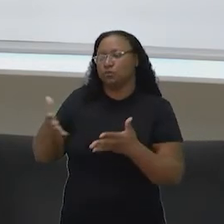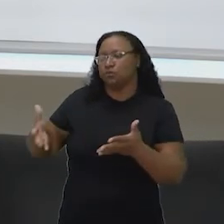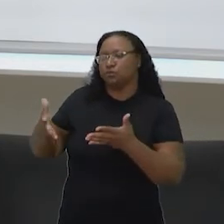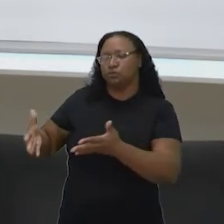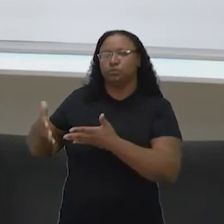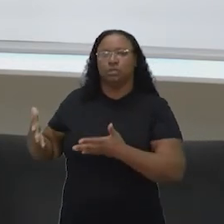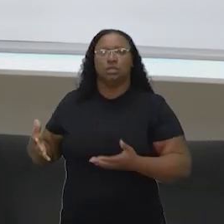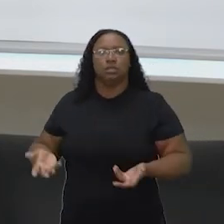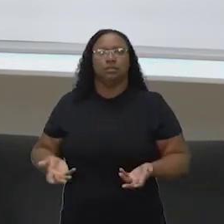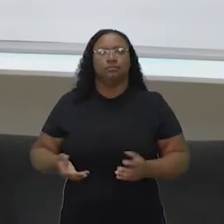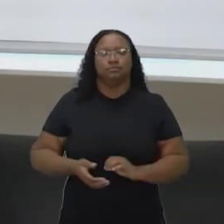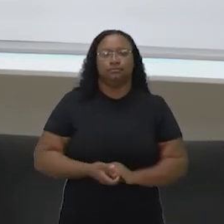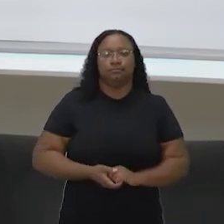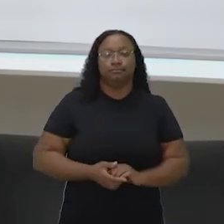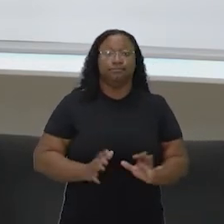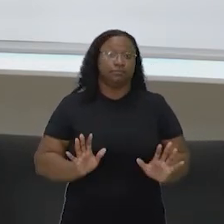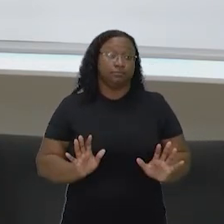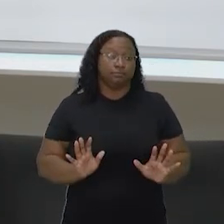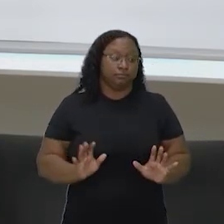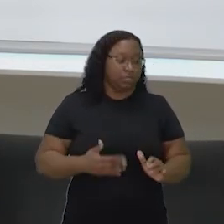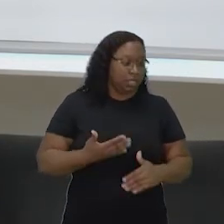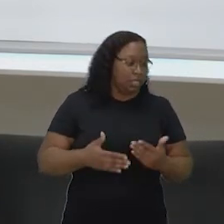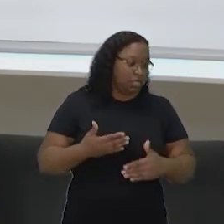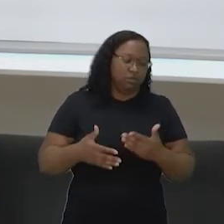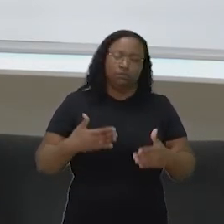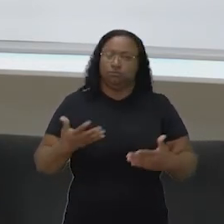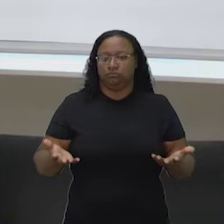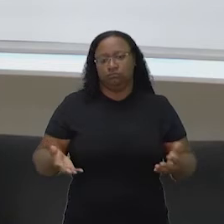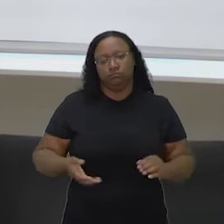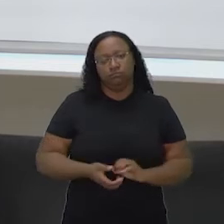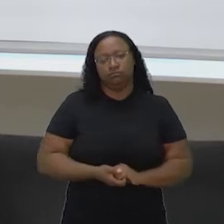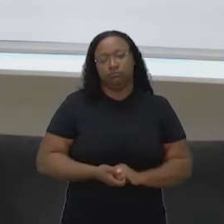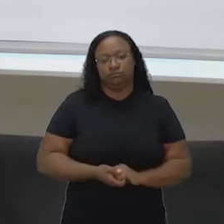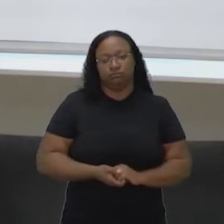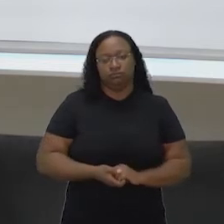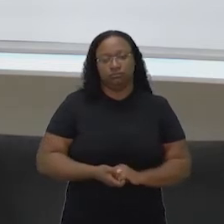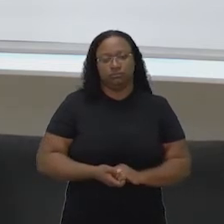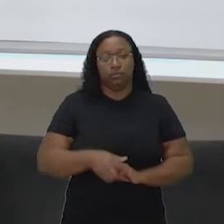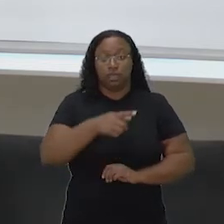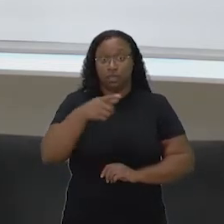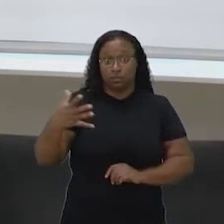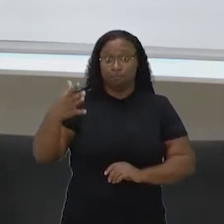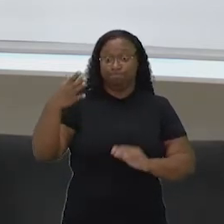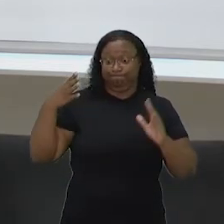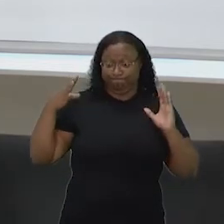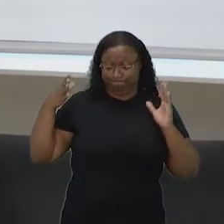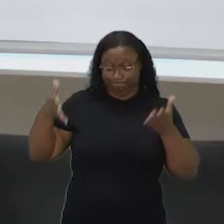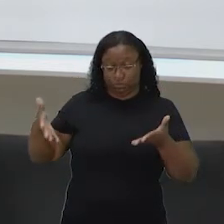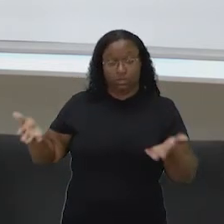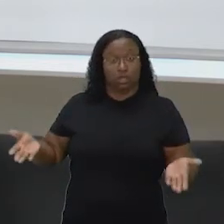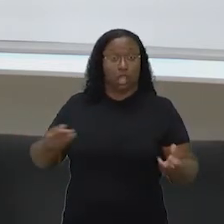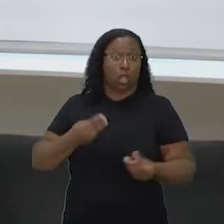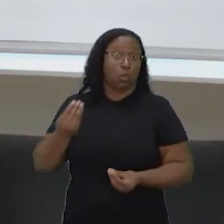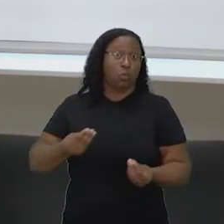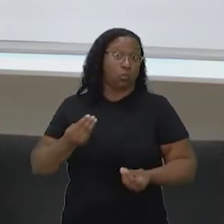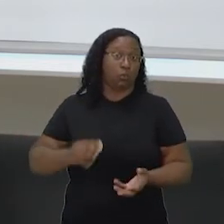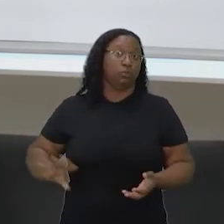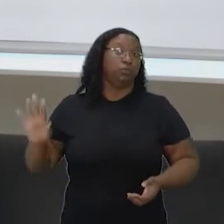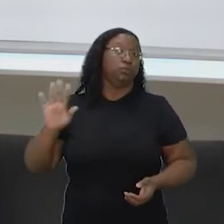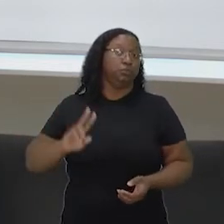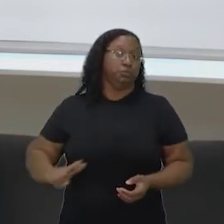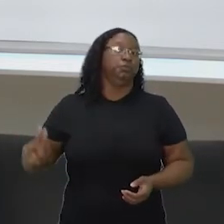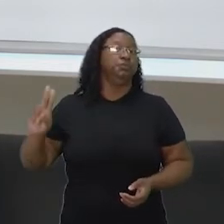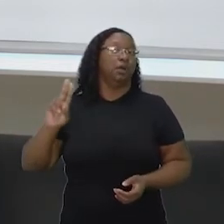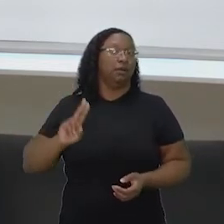produzir em escala? Então, tem várias questões para tomar a decisão de qual matéria-prima utilizar. Mas é